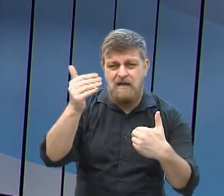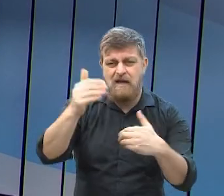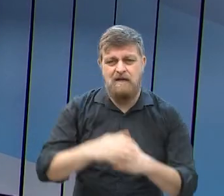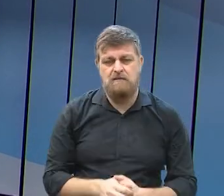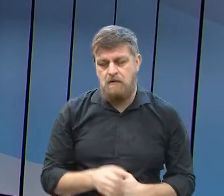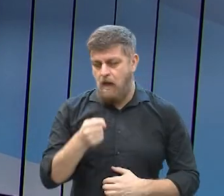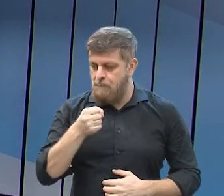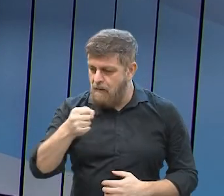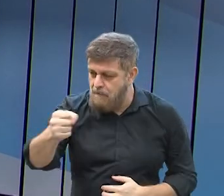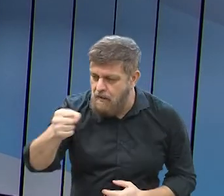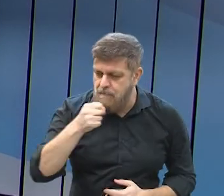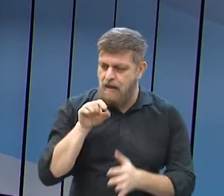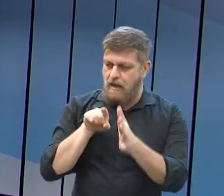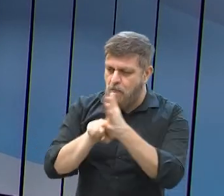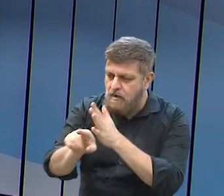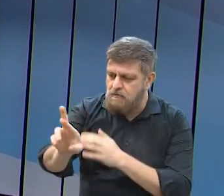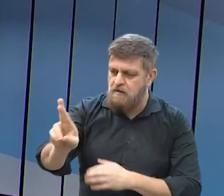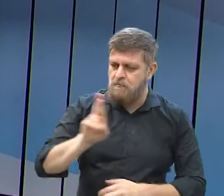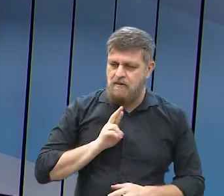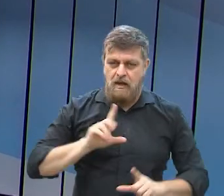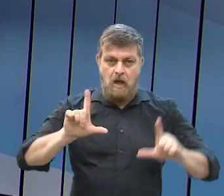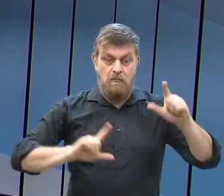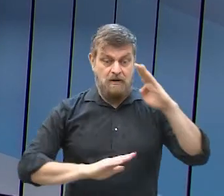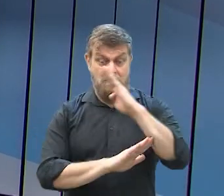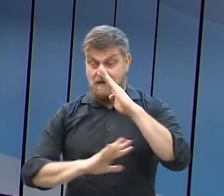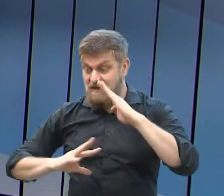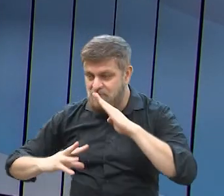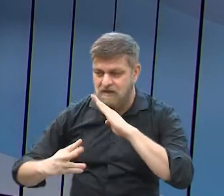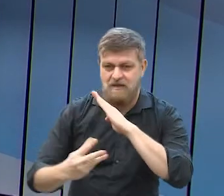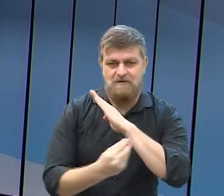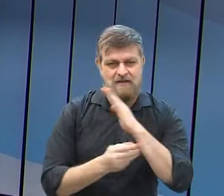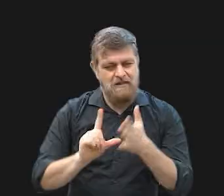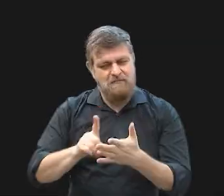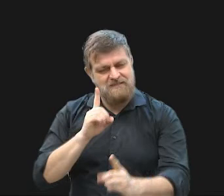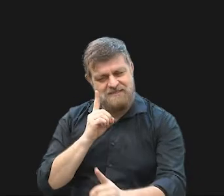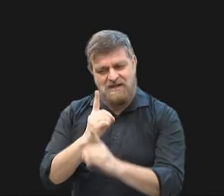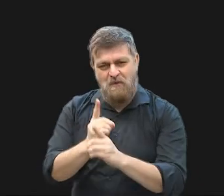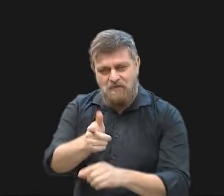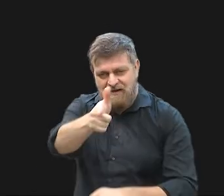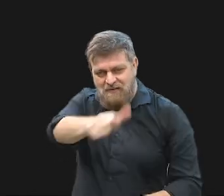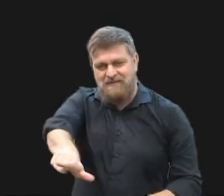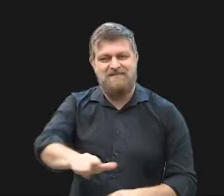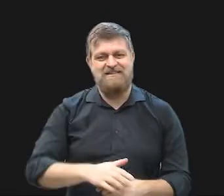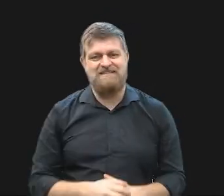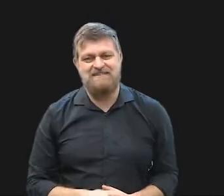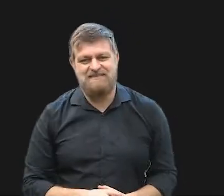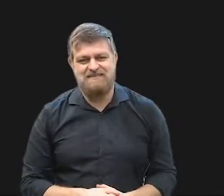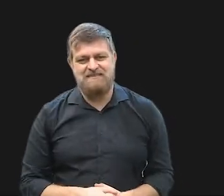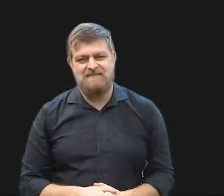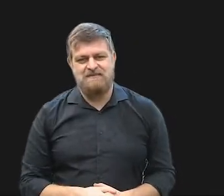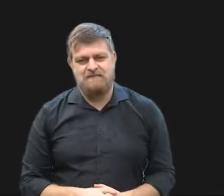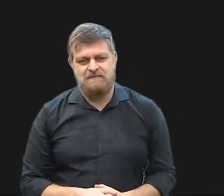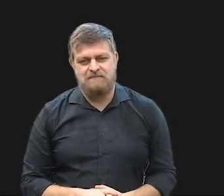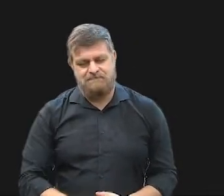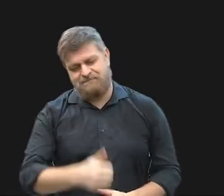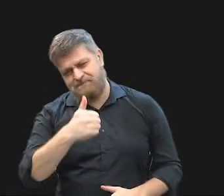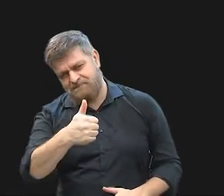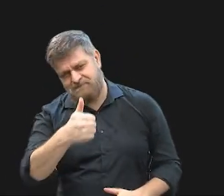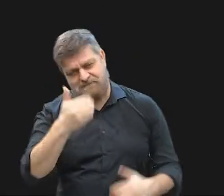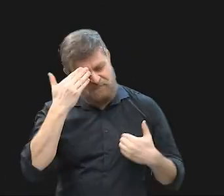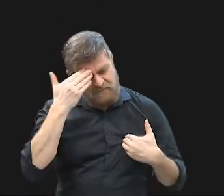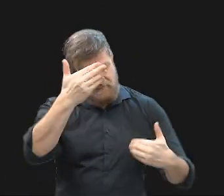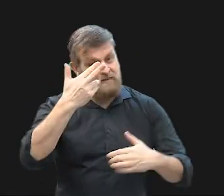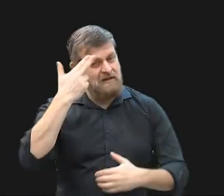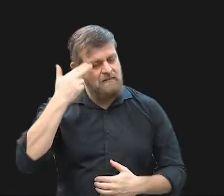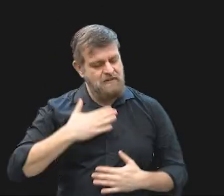ter participado aqui do Em Pauta dentro do Câmara Total e até uma próxima oportunidade. Valeu, obrigado,